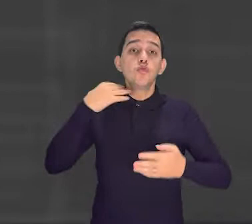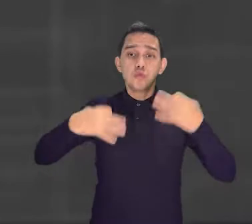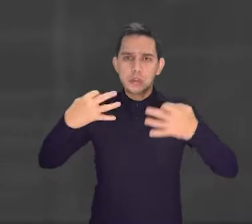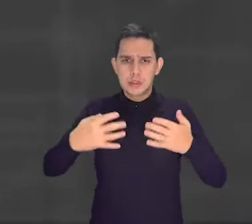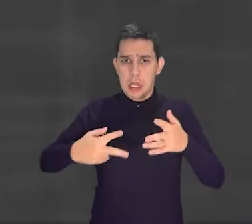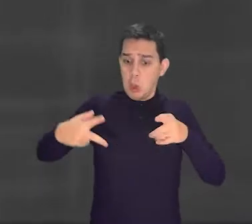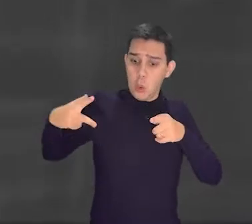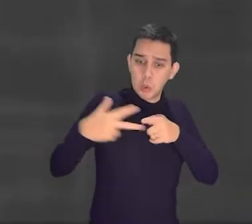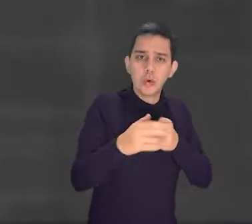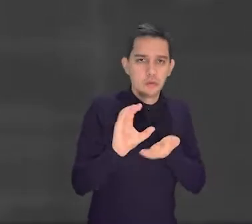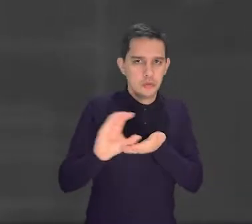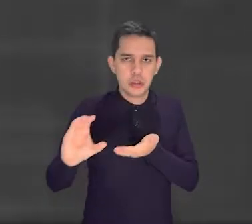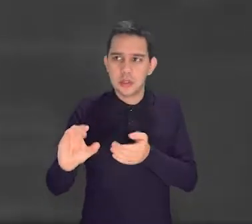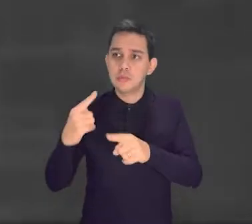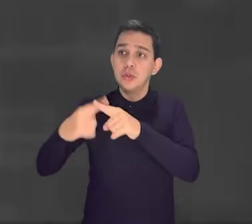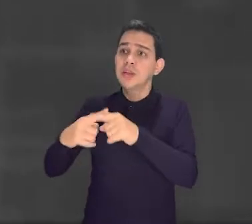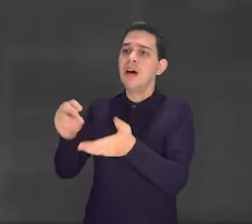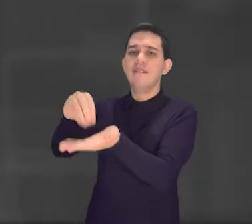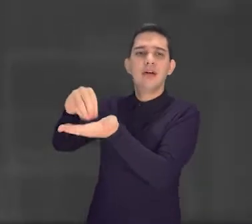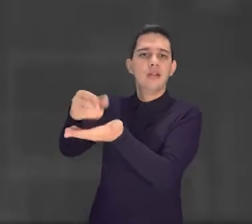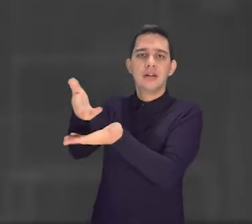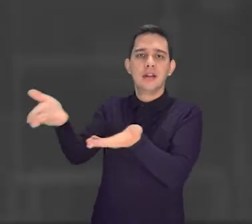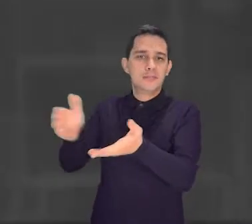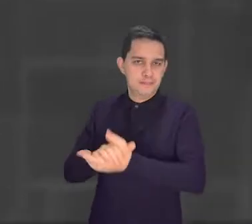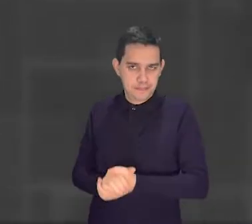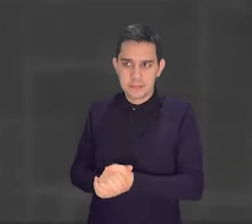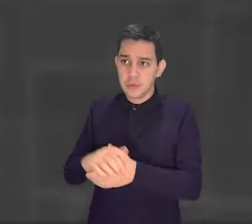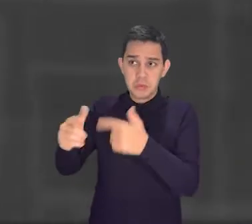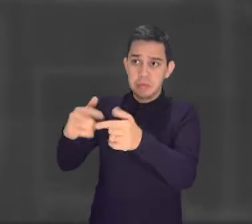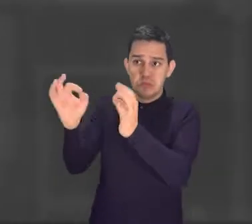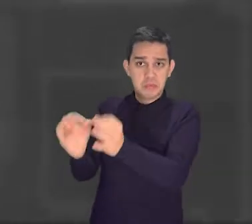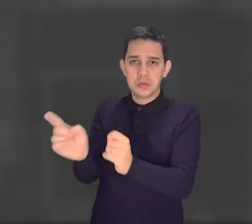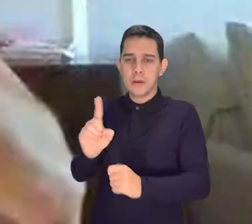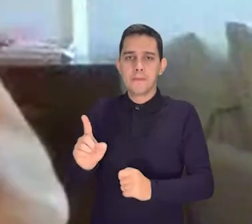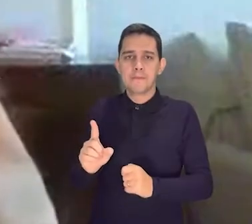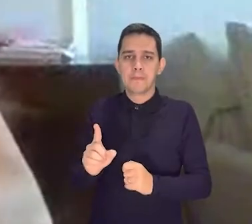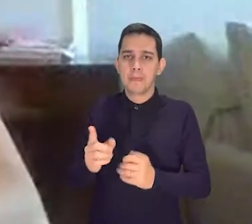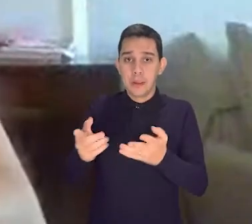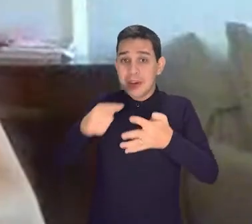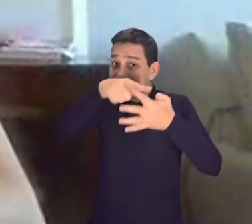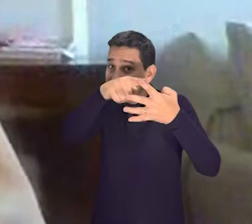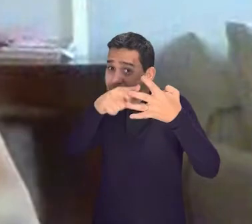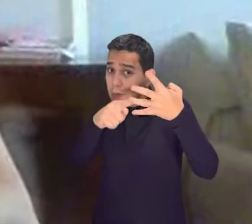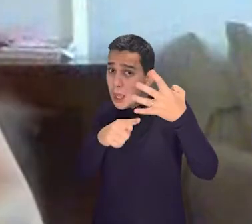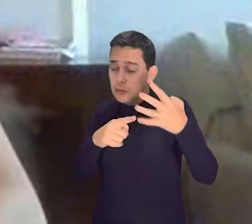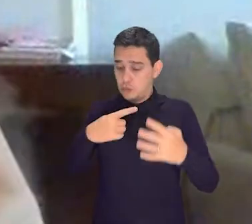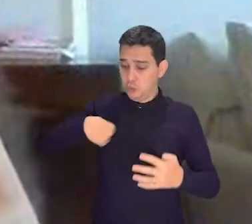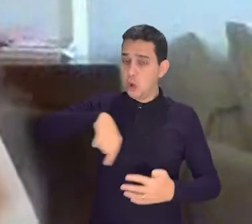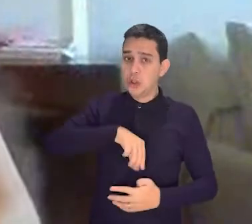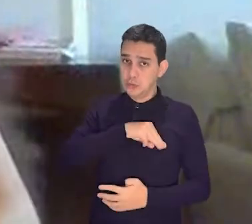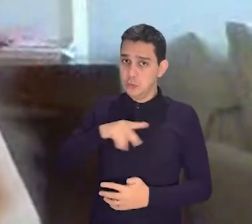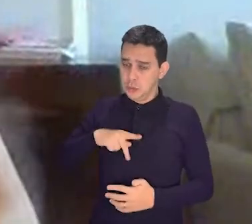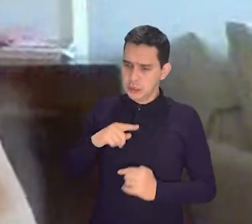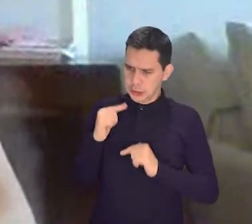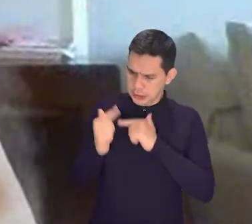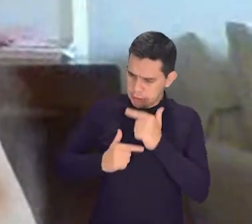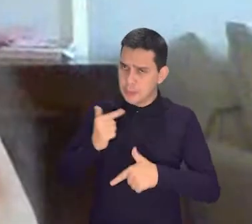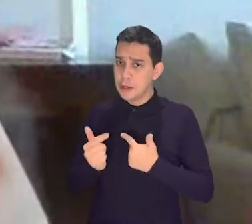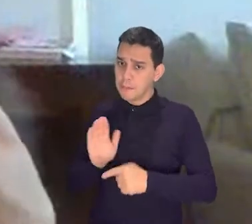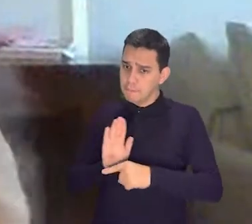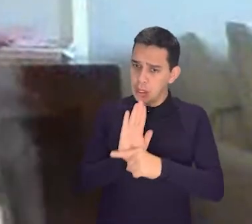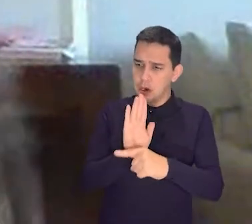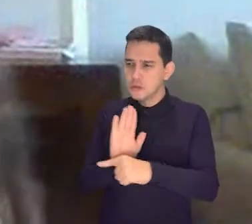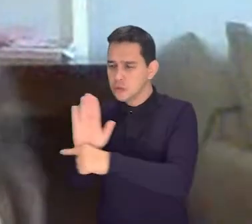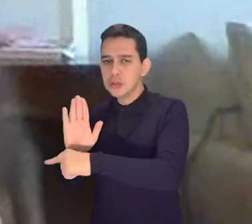com relação a esses 4 conselhos tutelares, nós estamos caminhando a contento em função da prévia